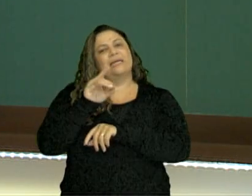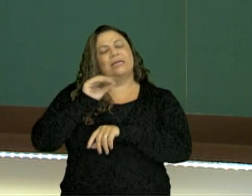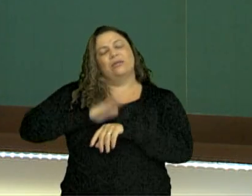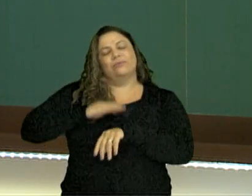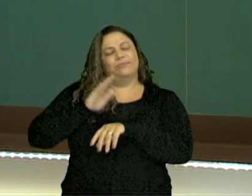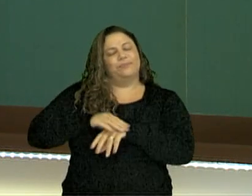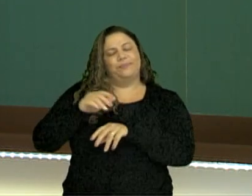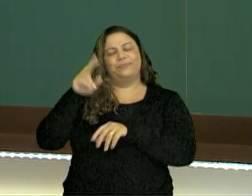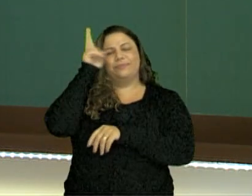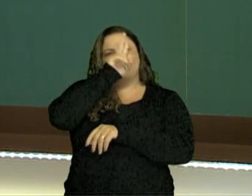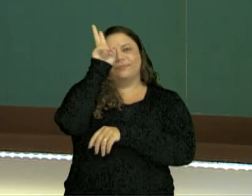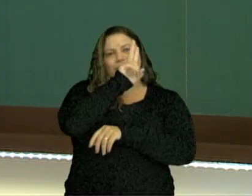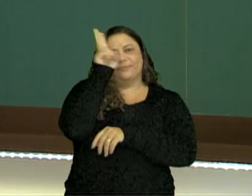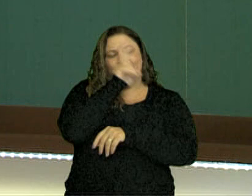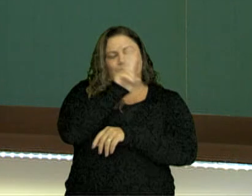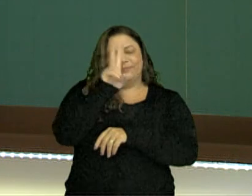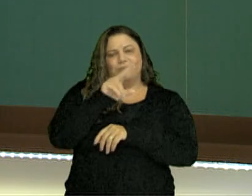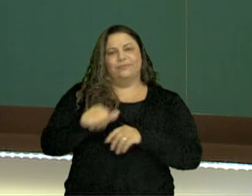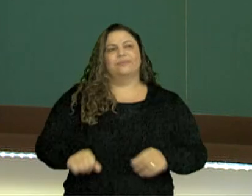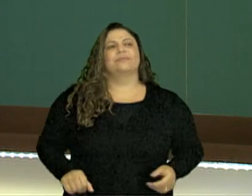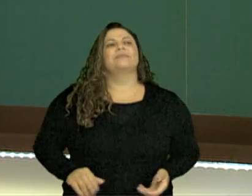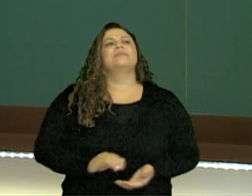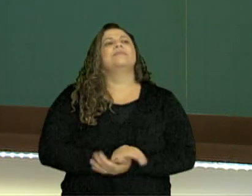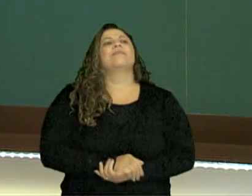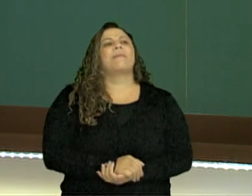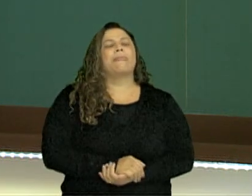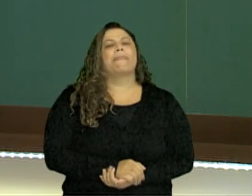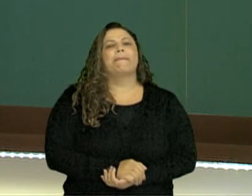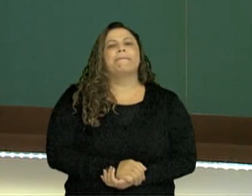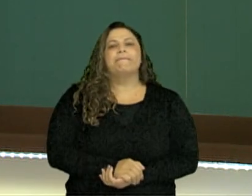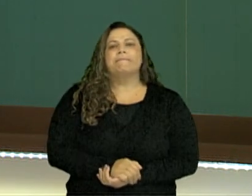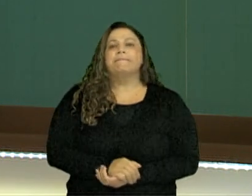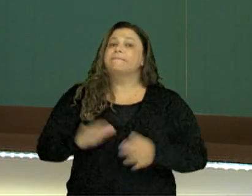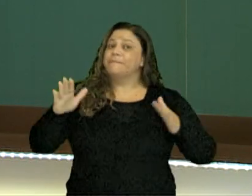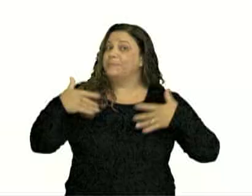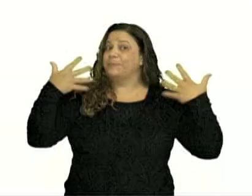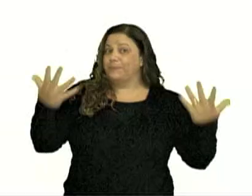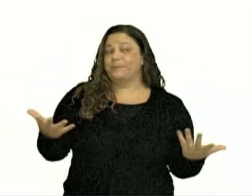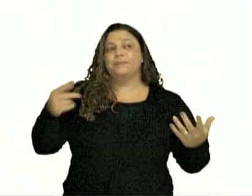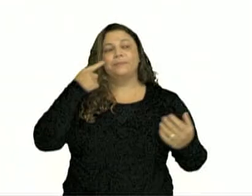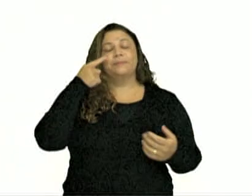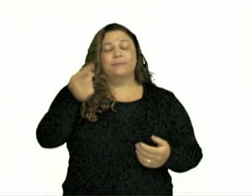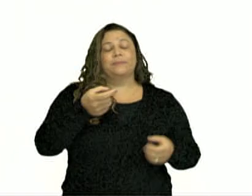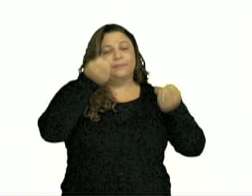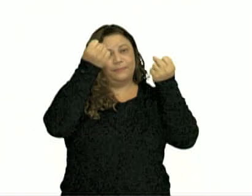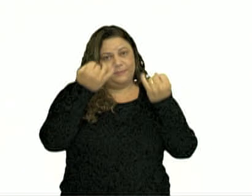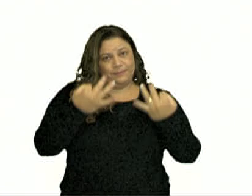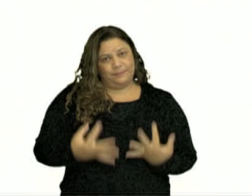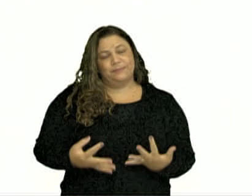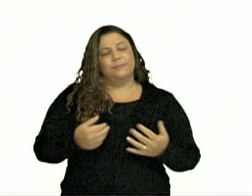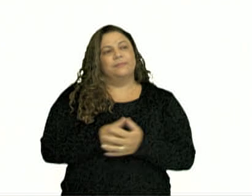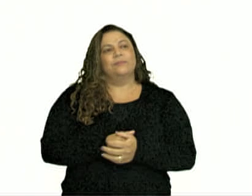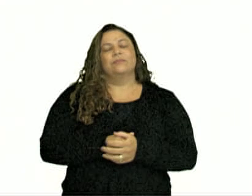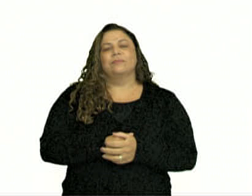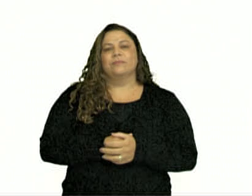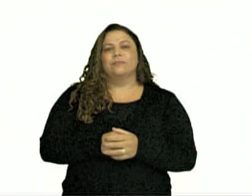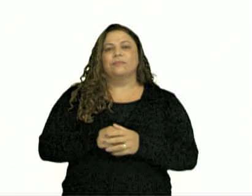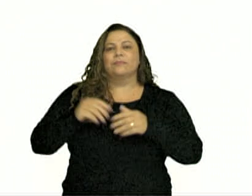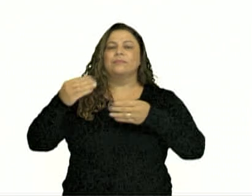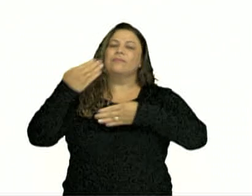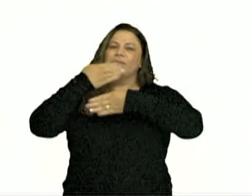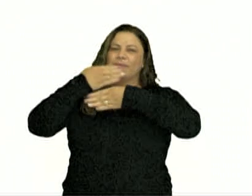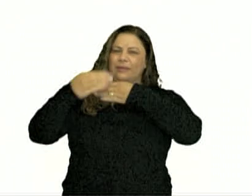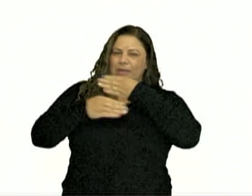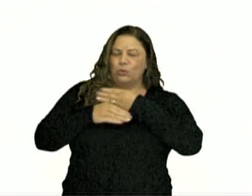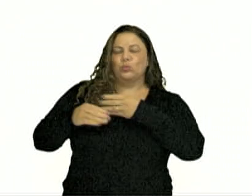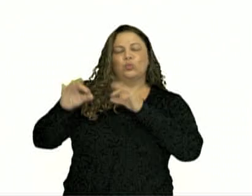uma lembrança do que a gente trabalhou no último vídeo. Então, aqui a gente já comentou a respeito desse slide aqui, que